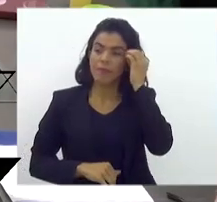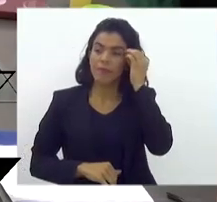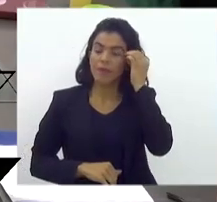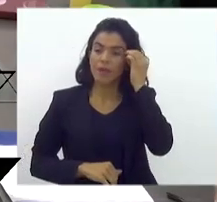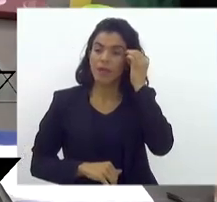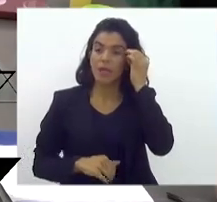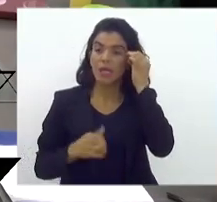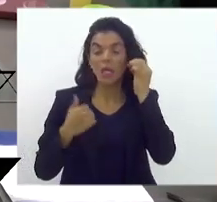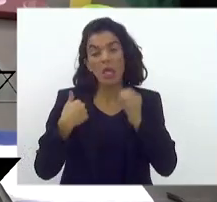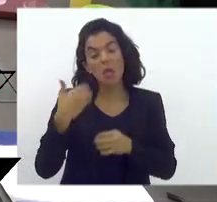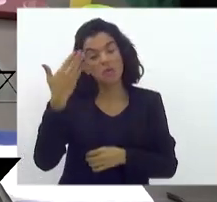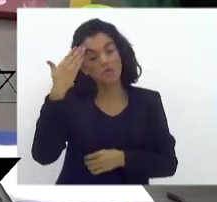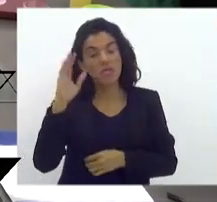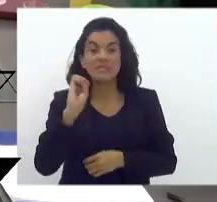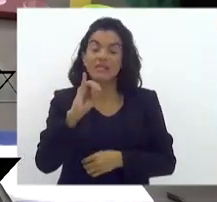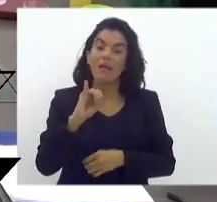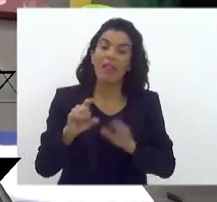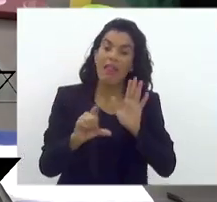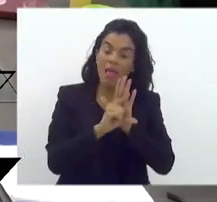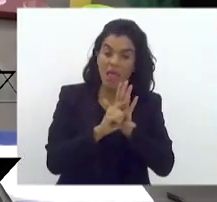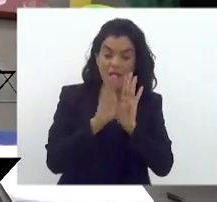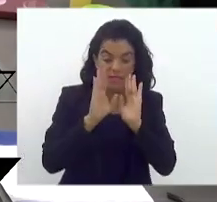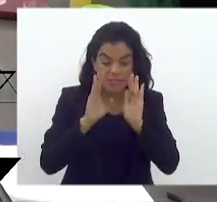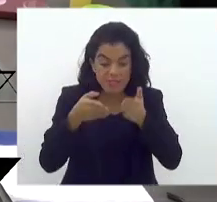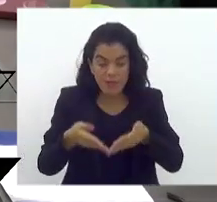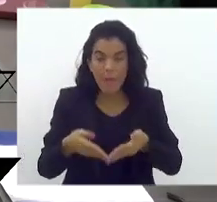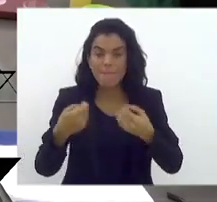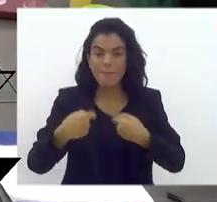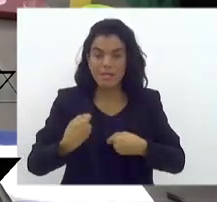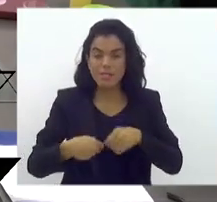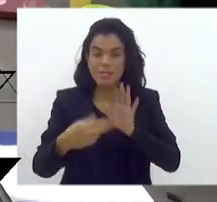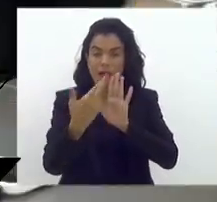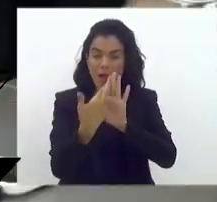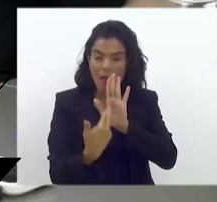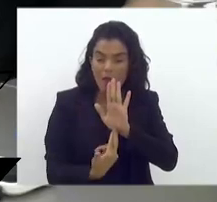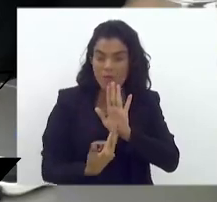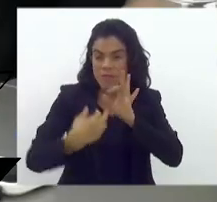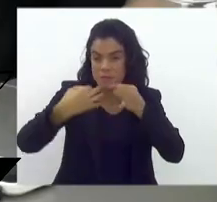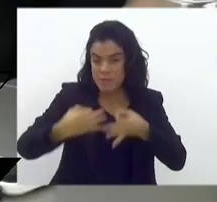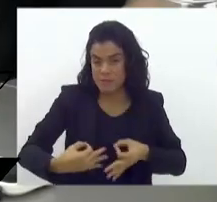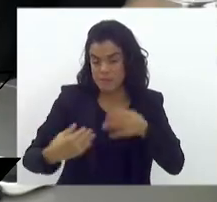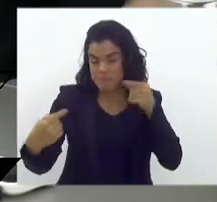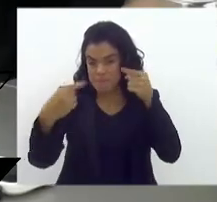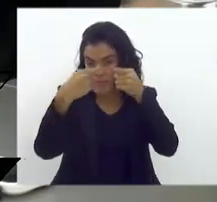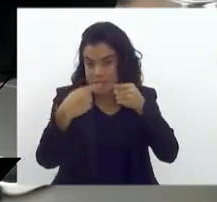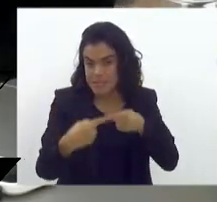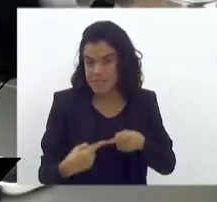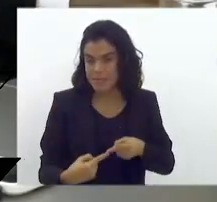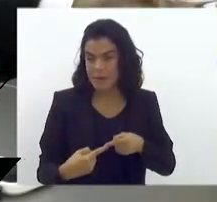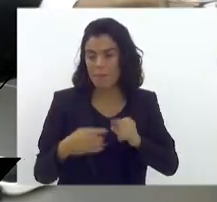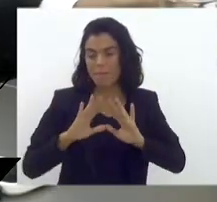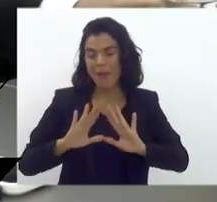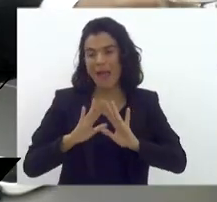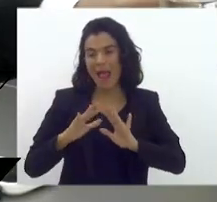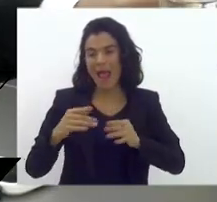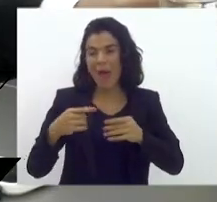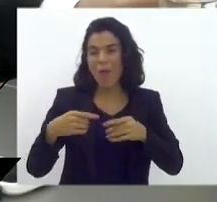A não ser que for uma lei específica que, de fato, tenha que ter uma regulamentação específica, uma coisa muito pontual. Agora, lei